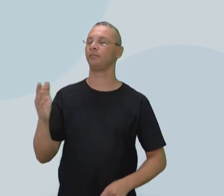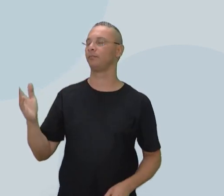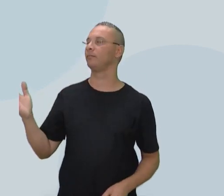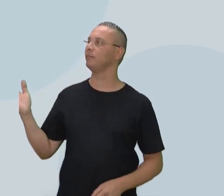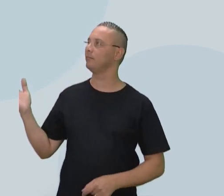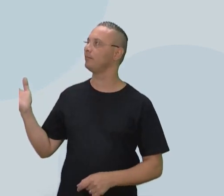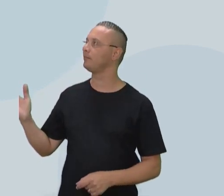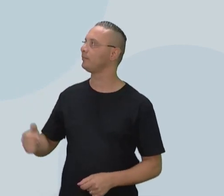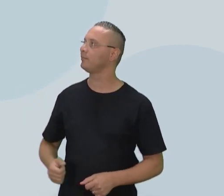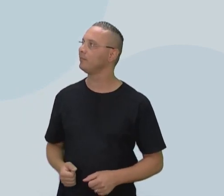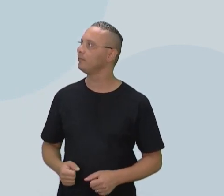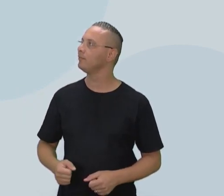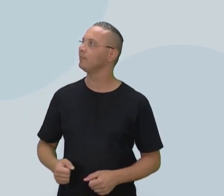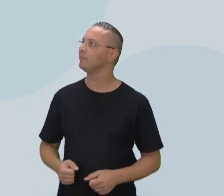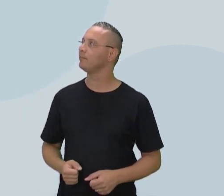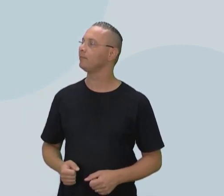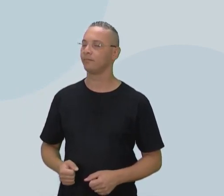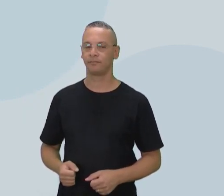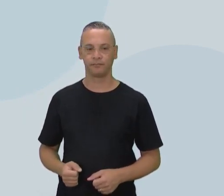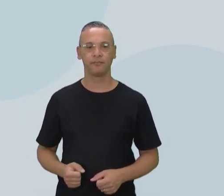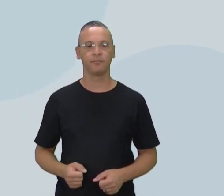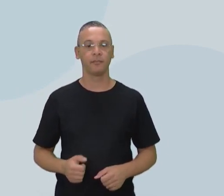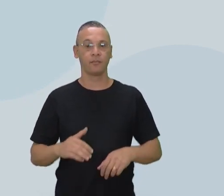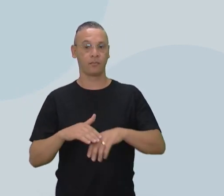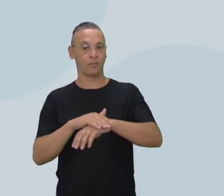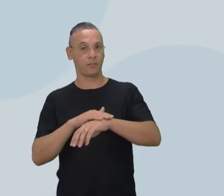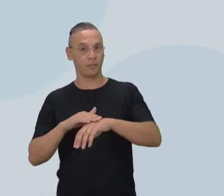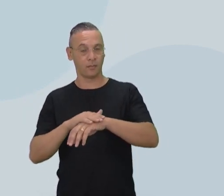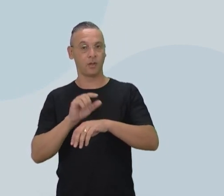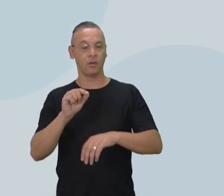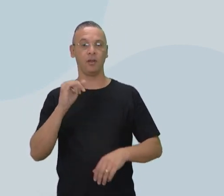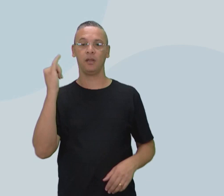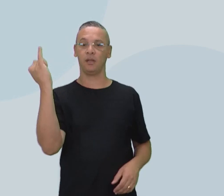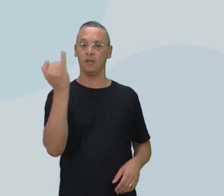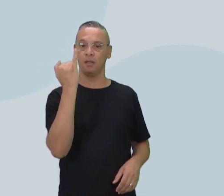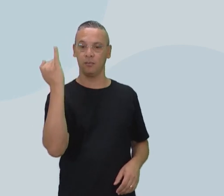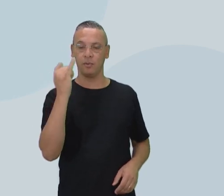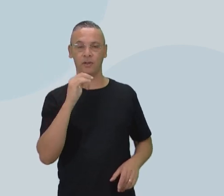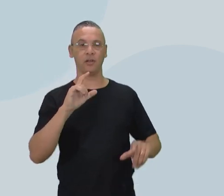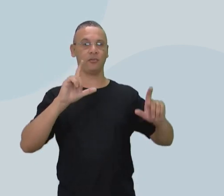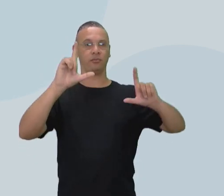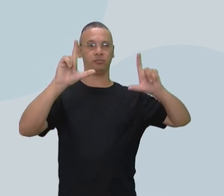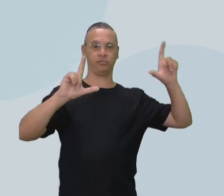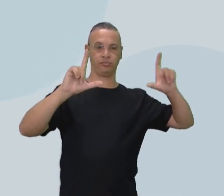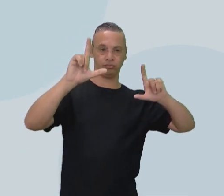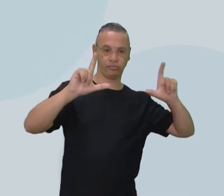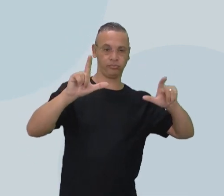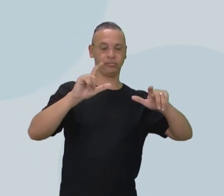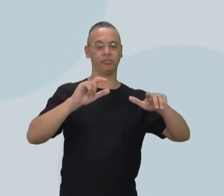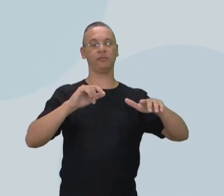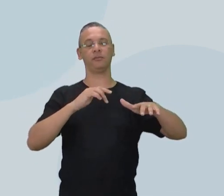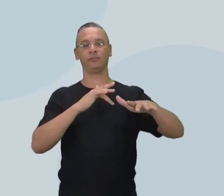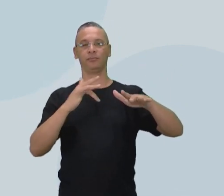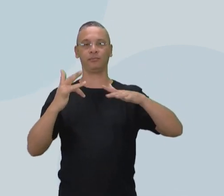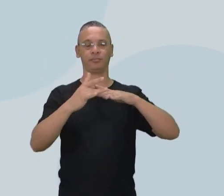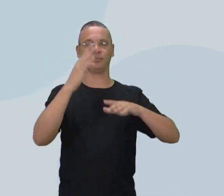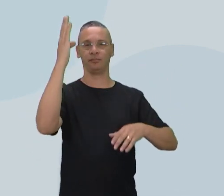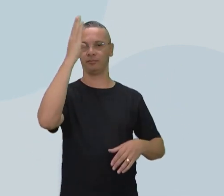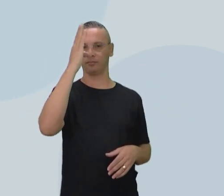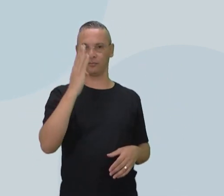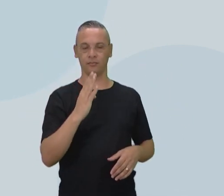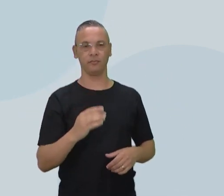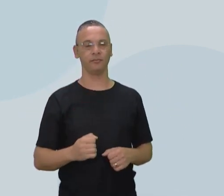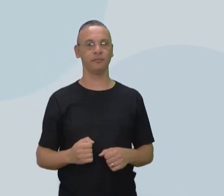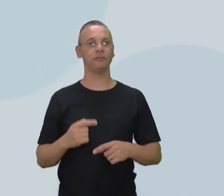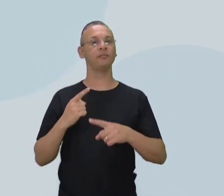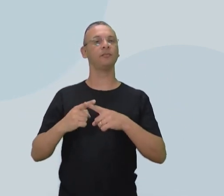desta aula é o seguinte: discutir a importância dos observatórios de imprensa e mídias nacionais. Importante falar